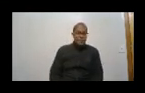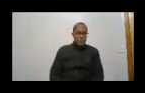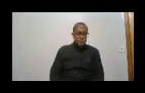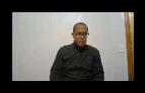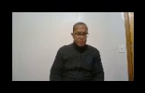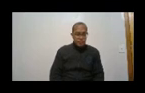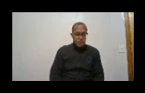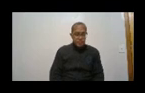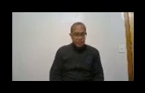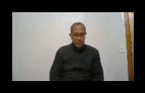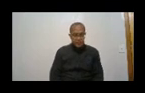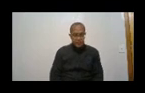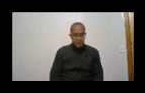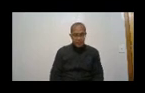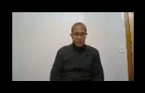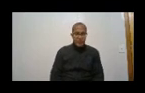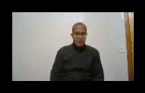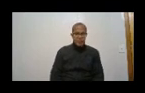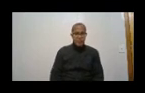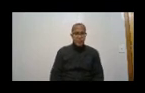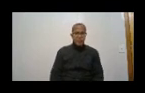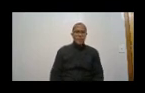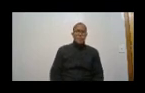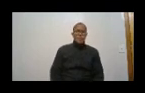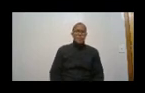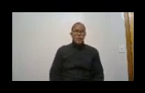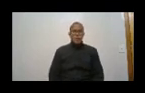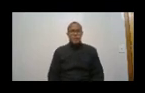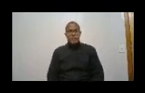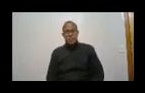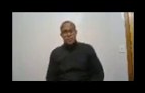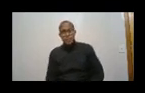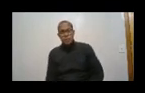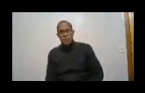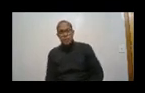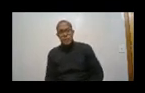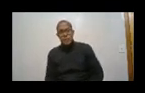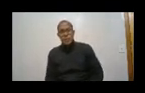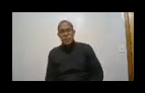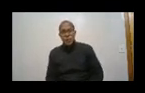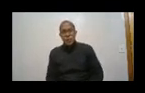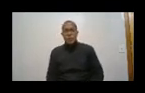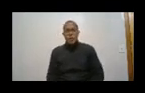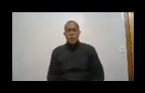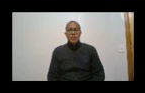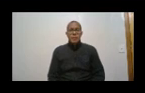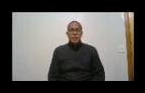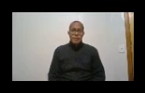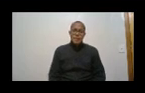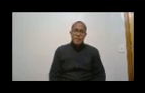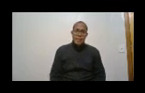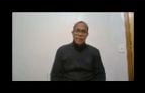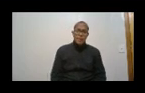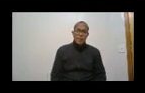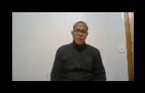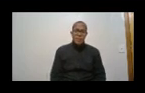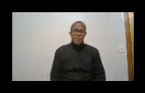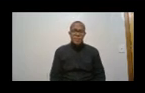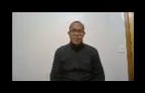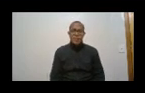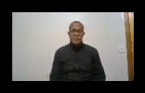né? Mostrando uma repetição da imagem anterior, droga com a setinha azul, hidro, sendo